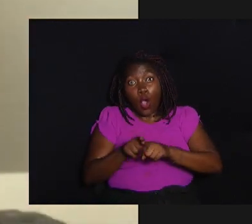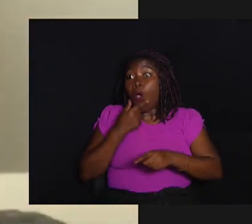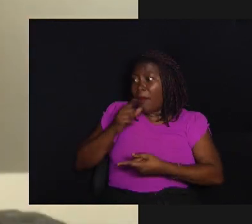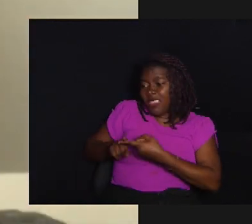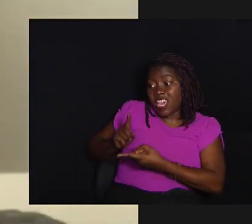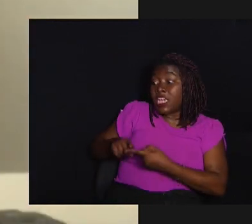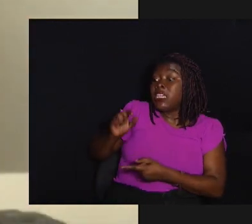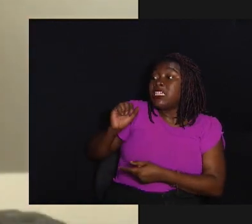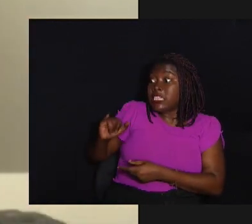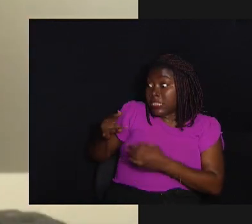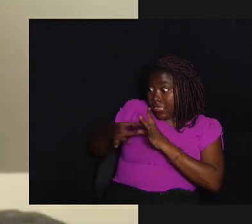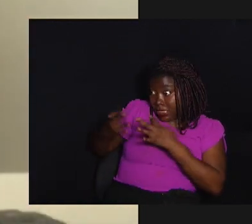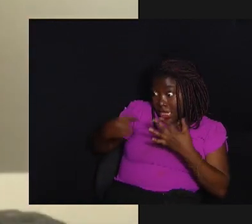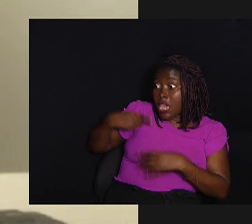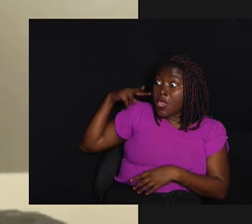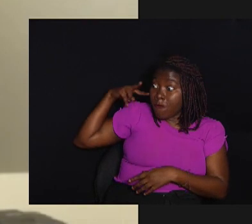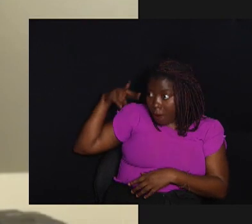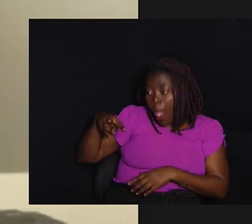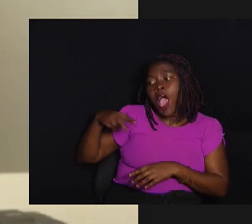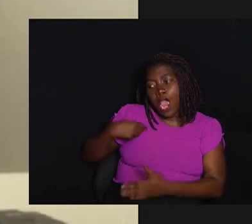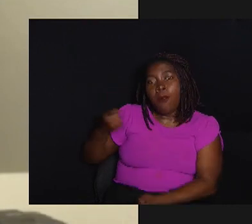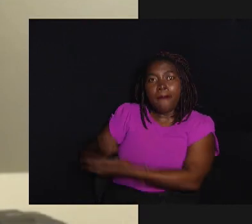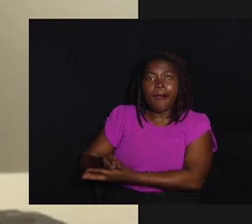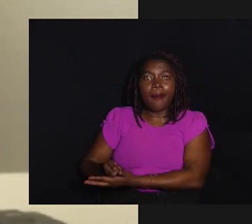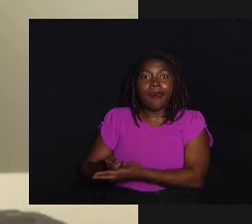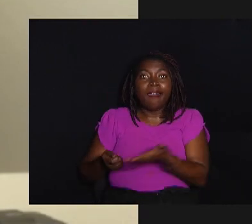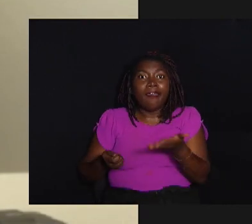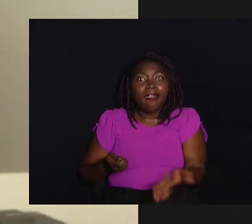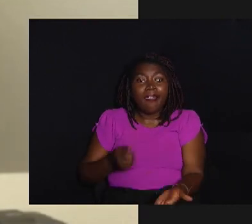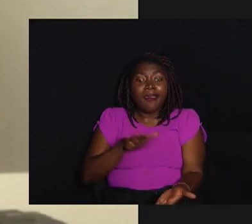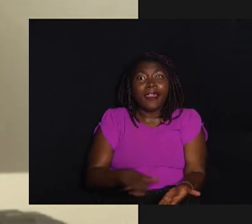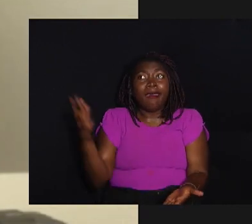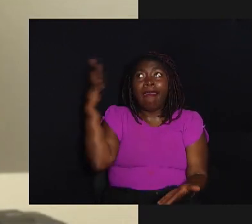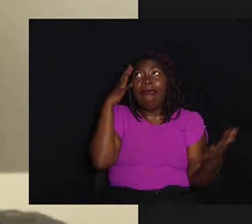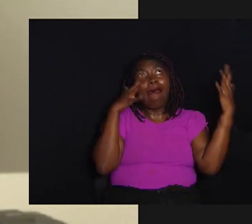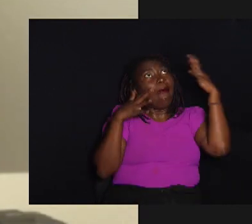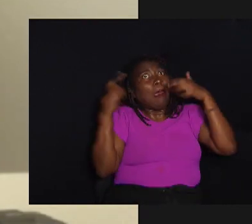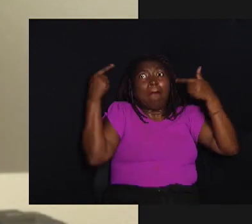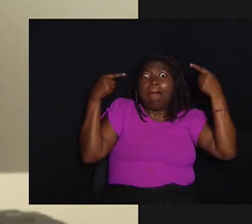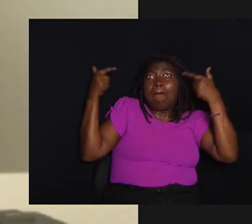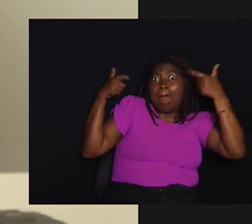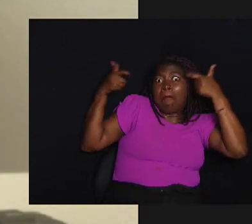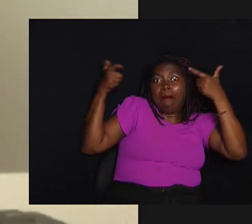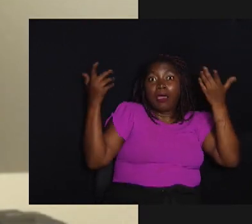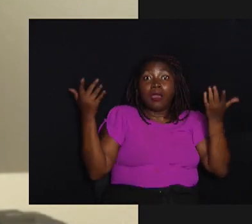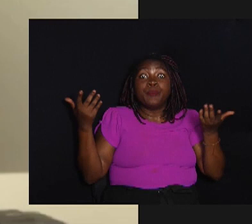filho. Então, realmente, a criança e o adolescente fica nesse fogo cruzado, né? Essa lei, em tese,